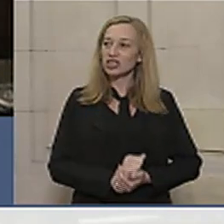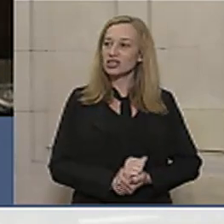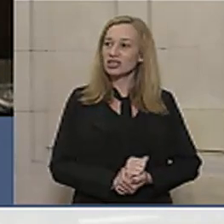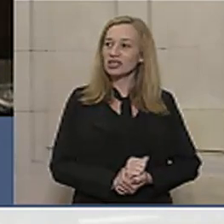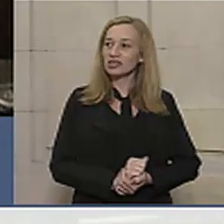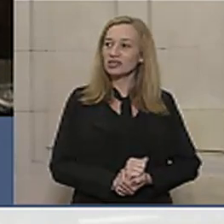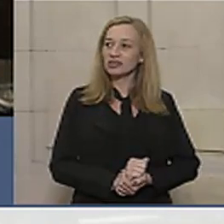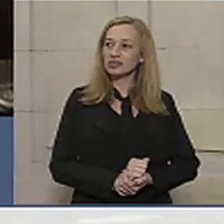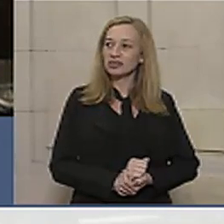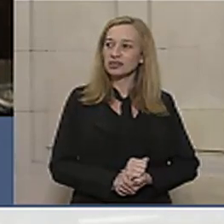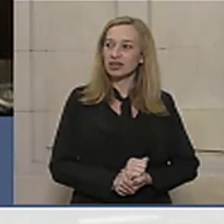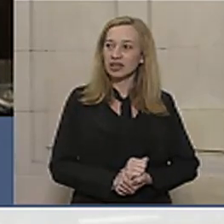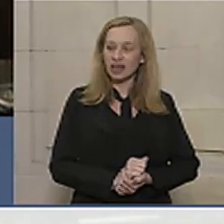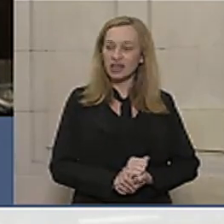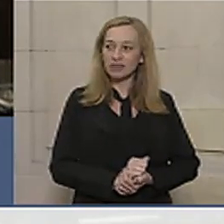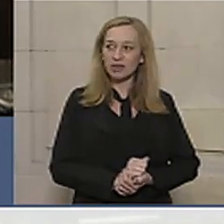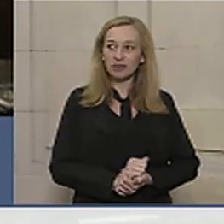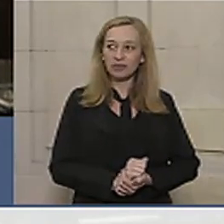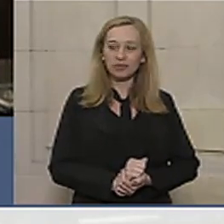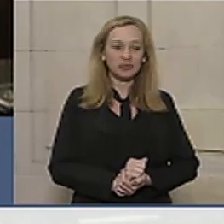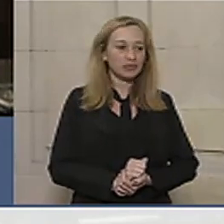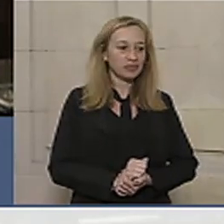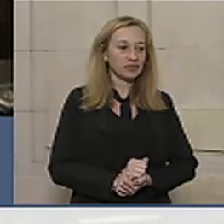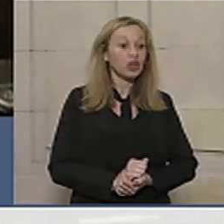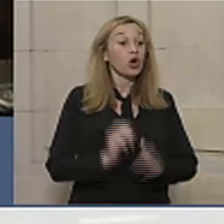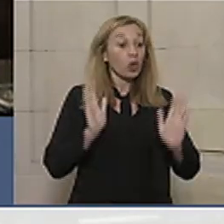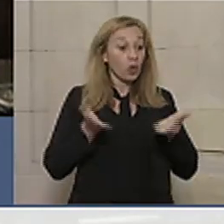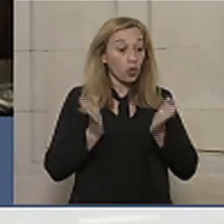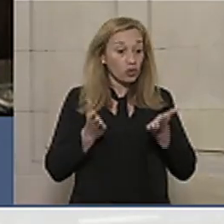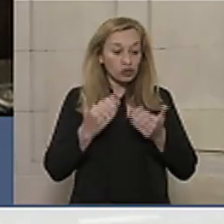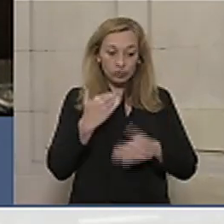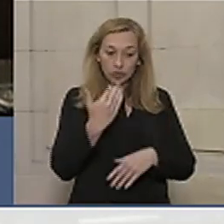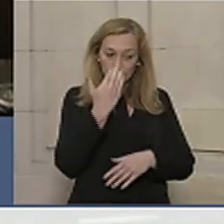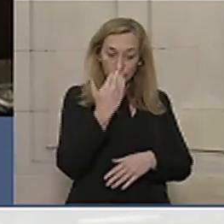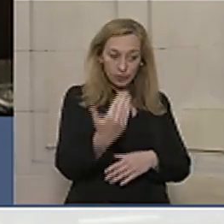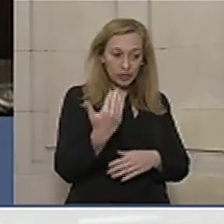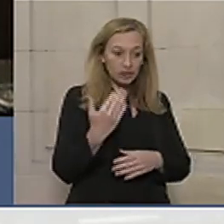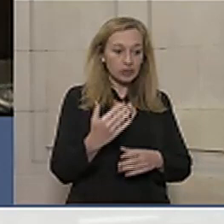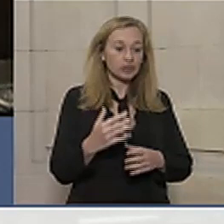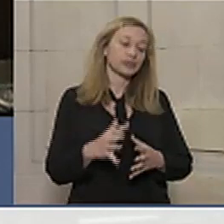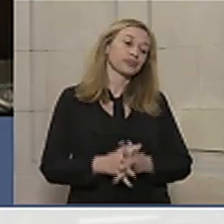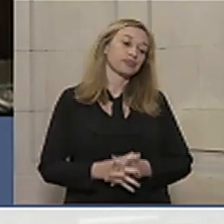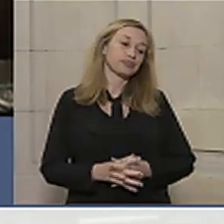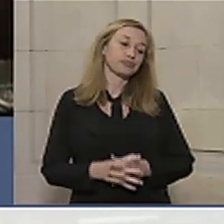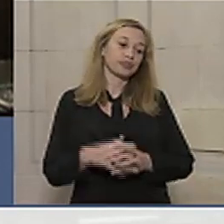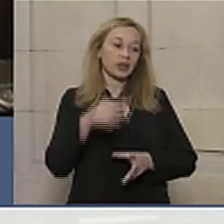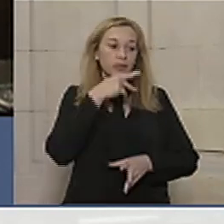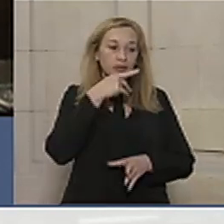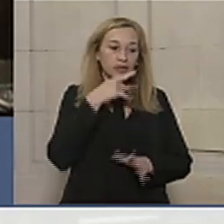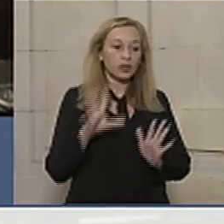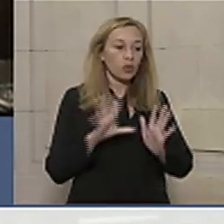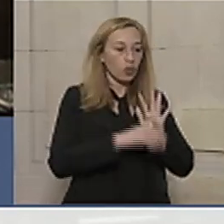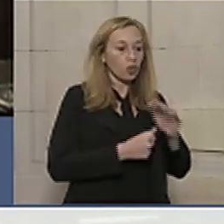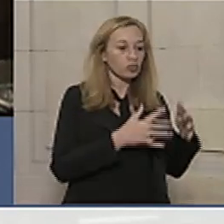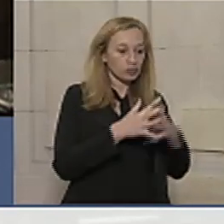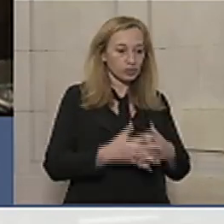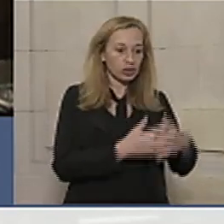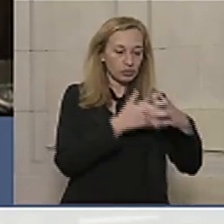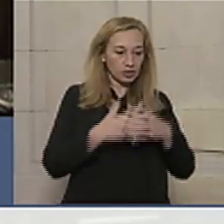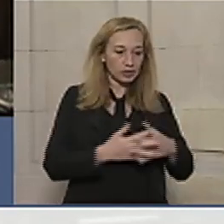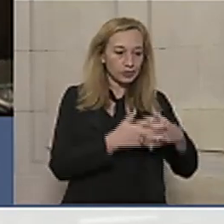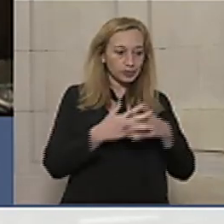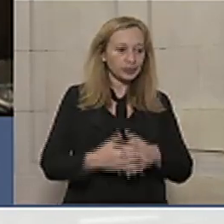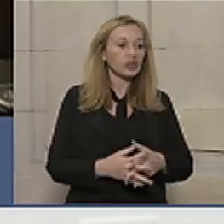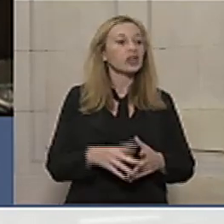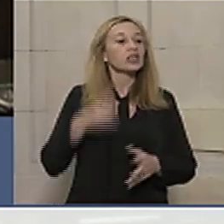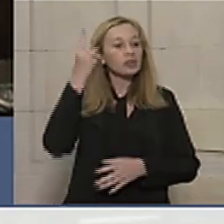Hoje, nós demos início à Frente Parlamentar contra o Roubo de Cargas, né, sob a presidência da deputada Marta Rocha,